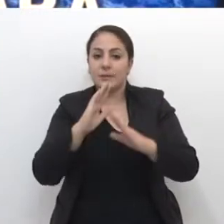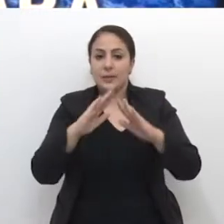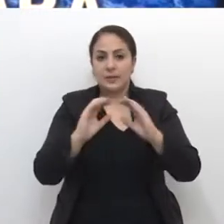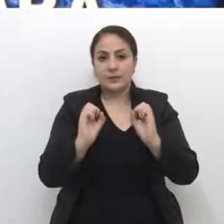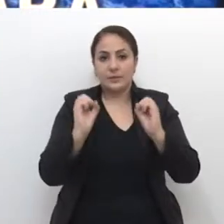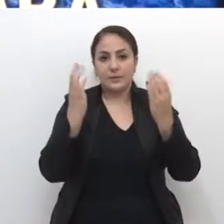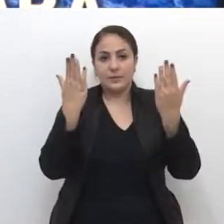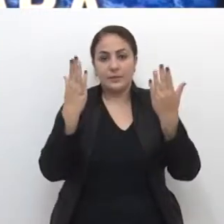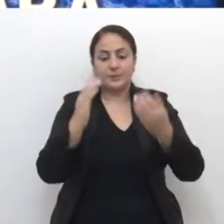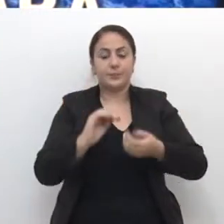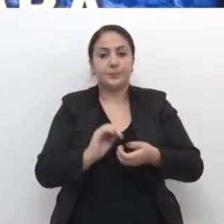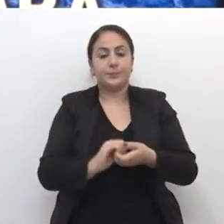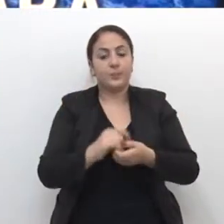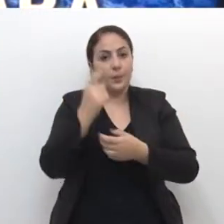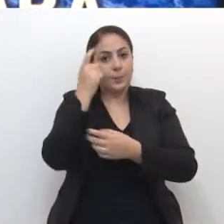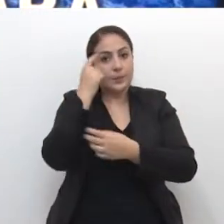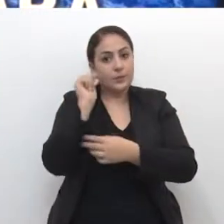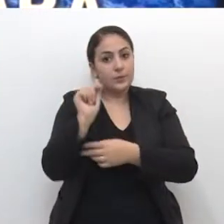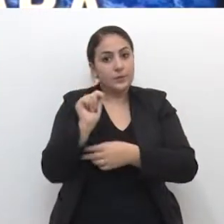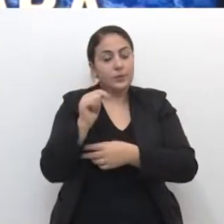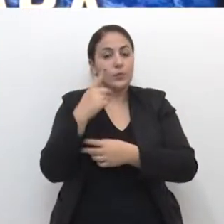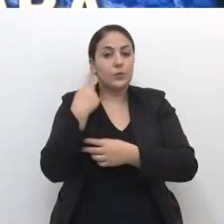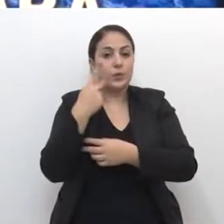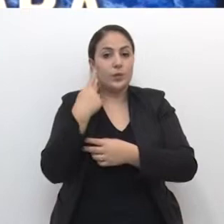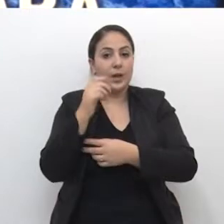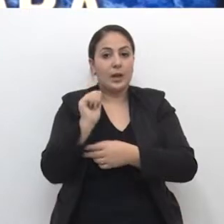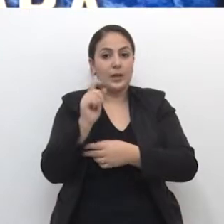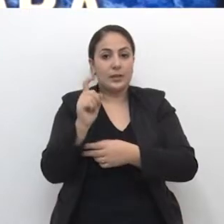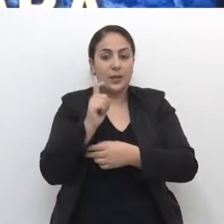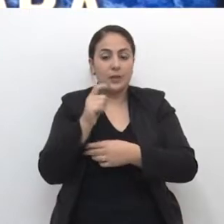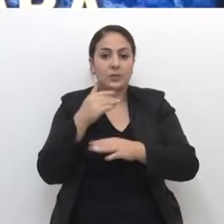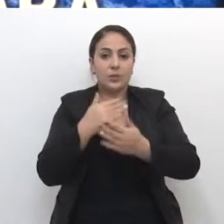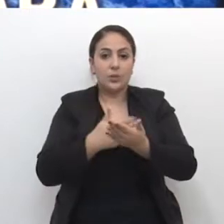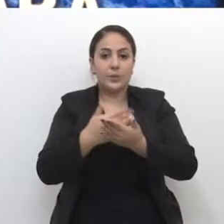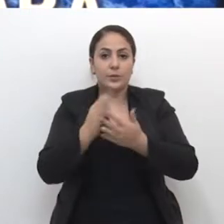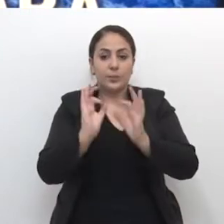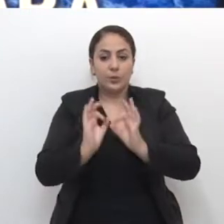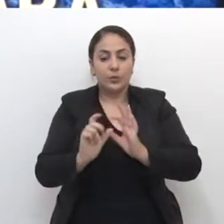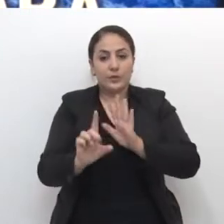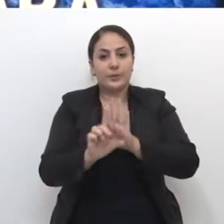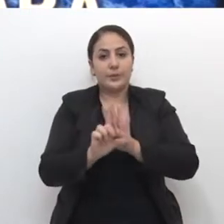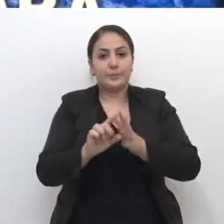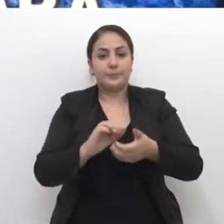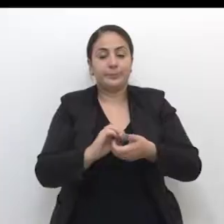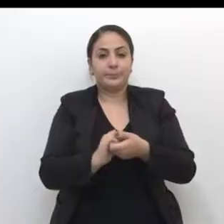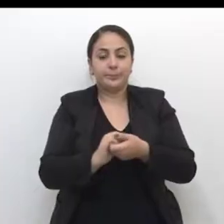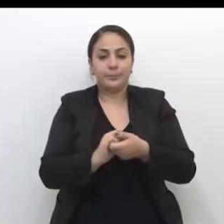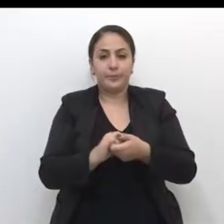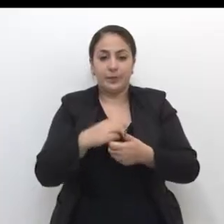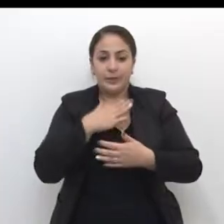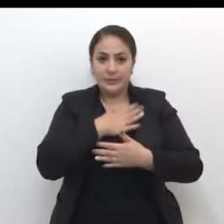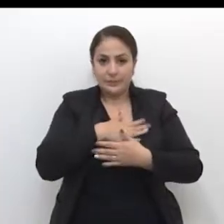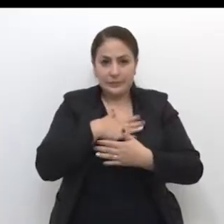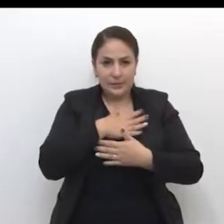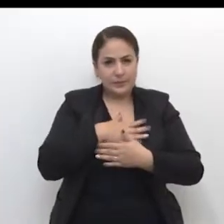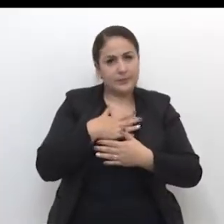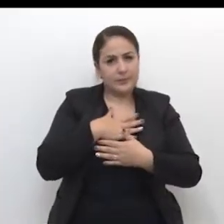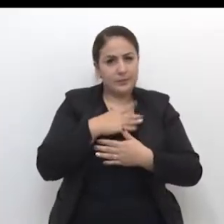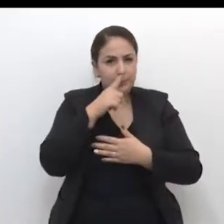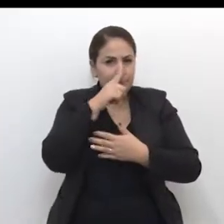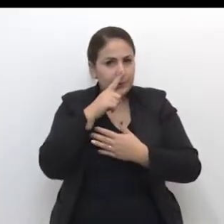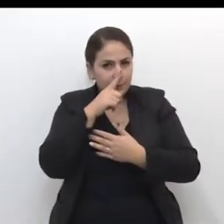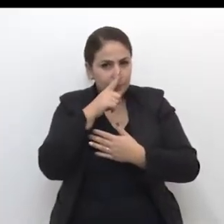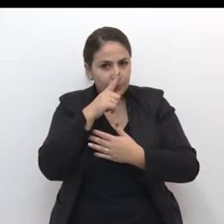casas noturnas. Pensando nisso, o vereador Alex Necker ingressou com um projeto de lei. Sente-se